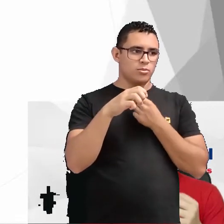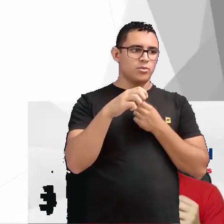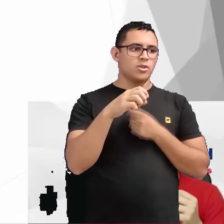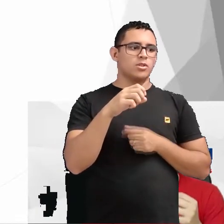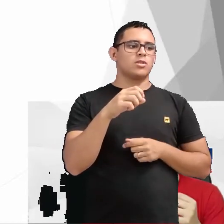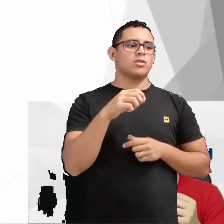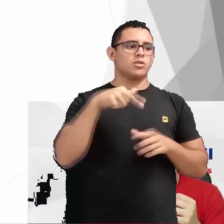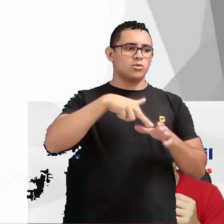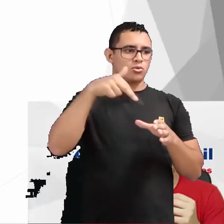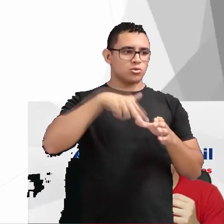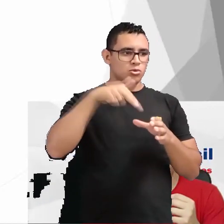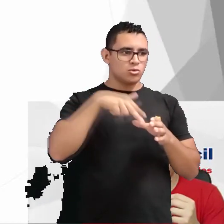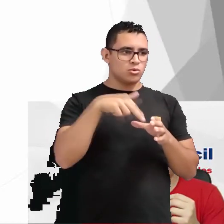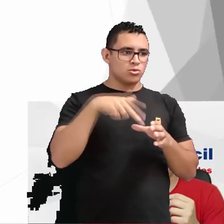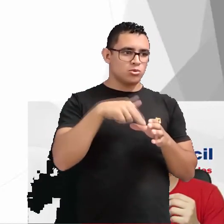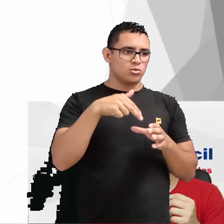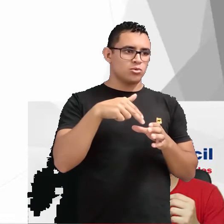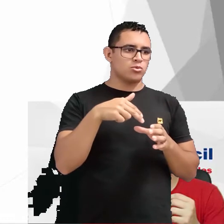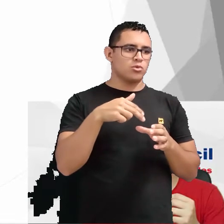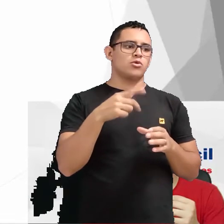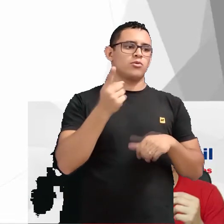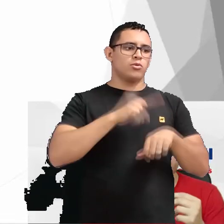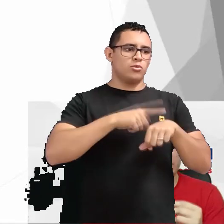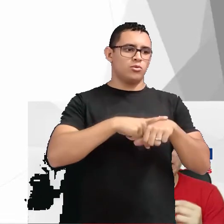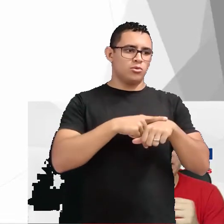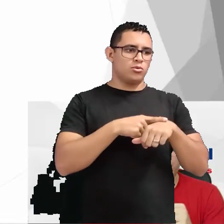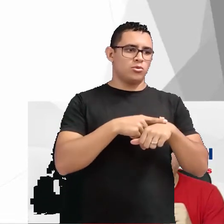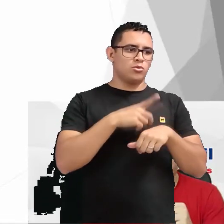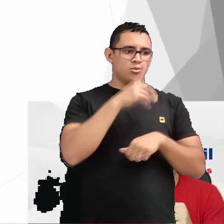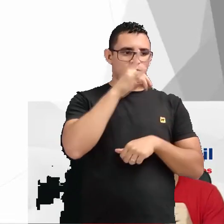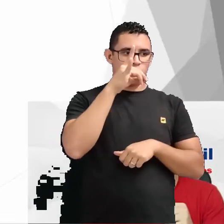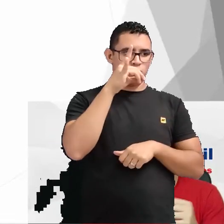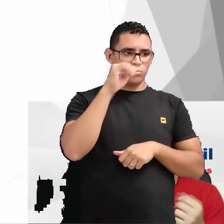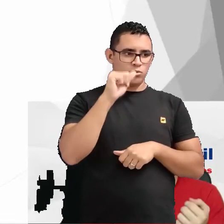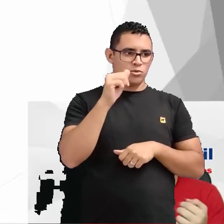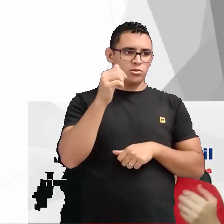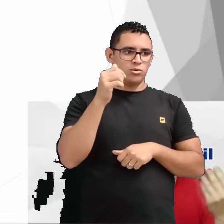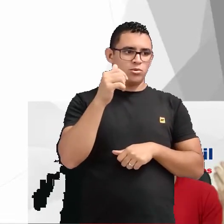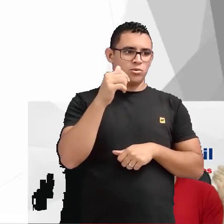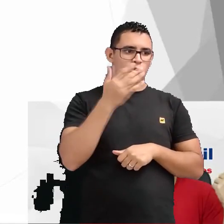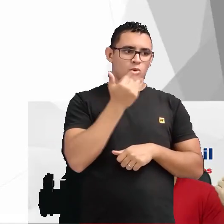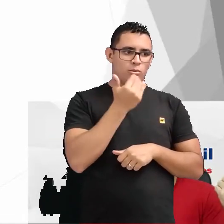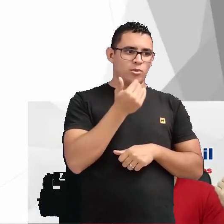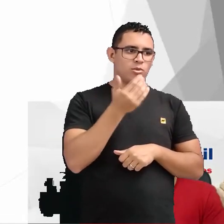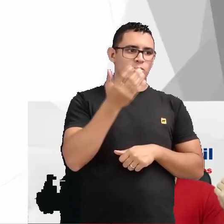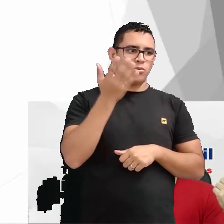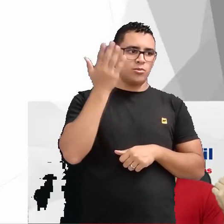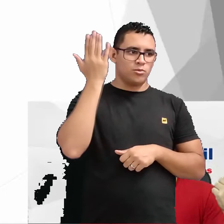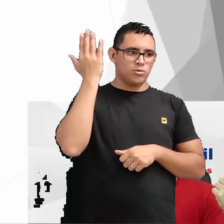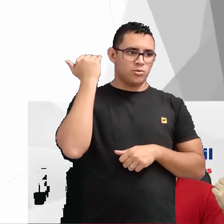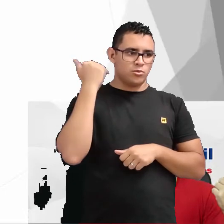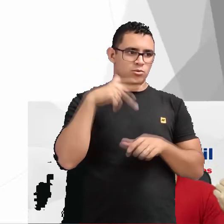the first time yesterday. E o verbo é o verbo to eat, que é comer, né? Então, o James comeu, né, no